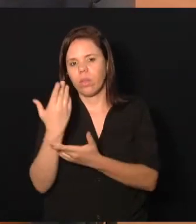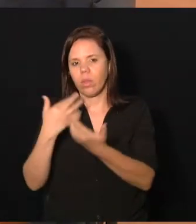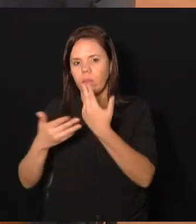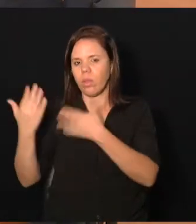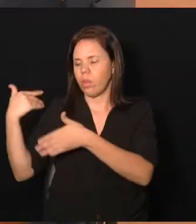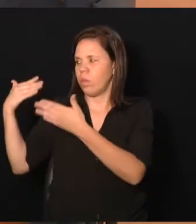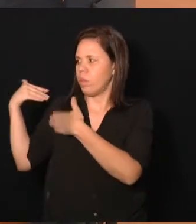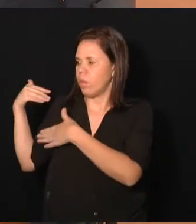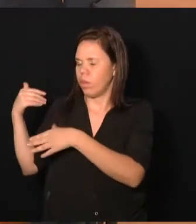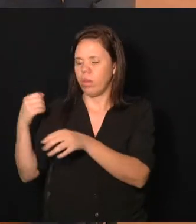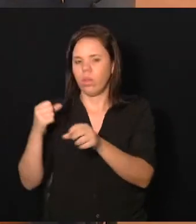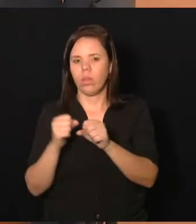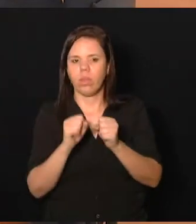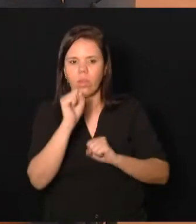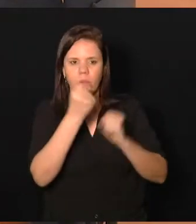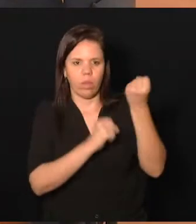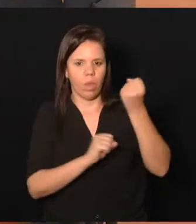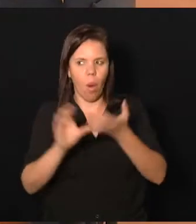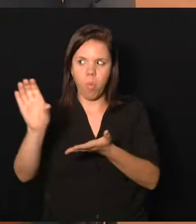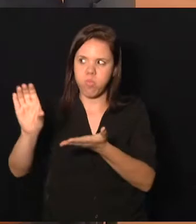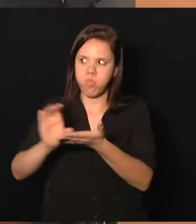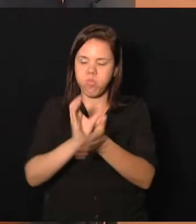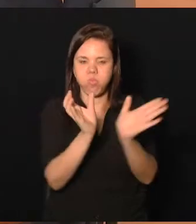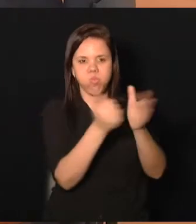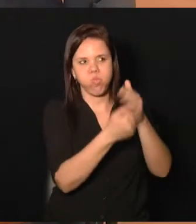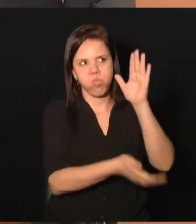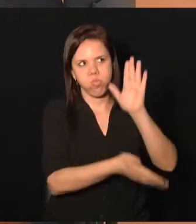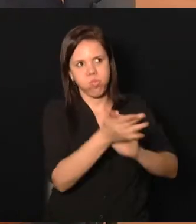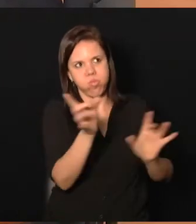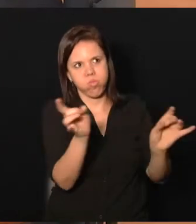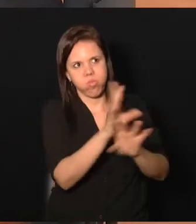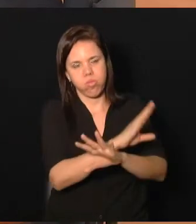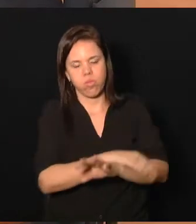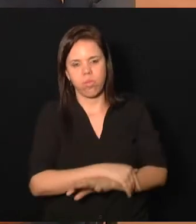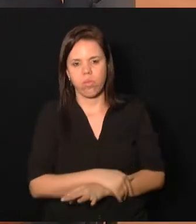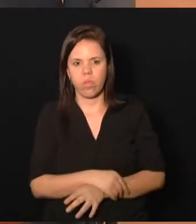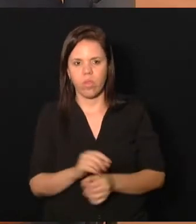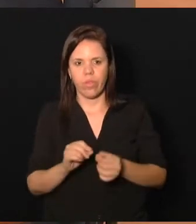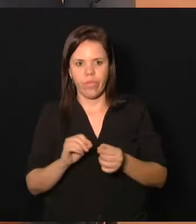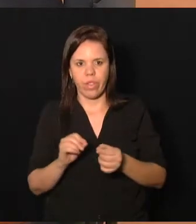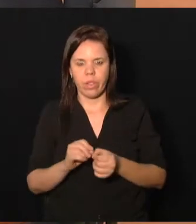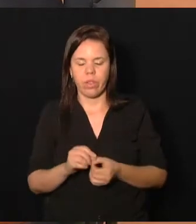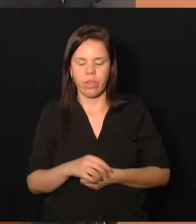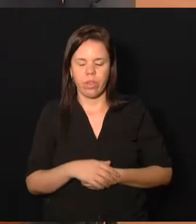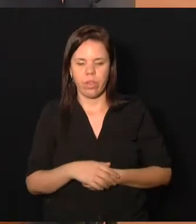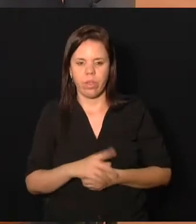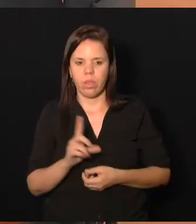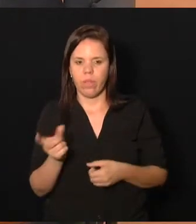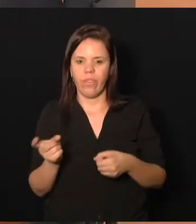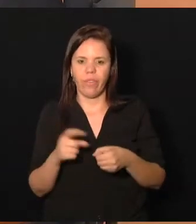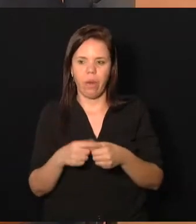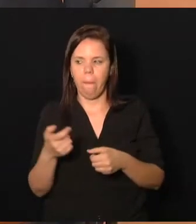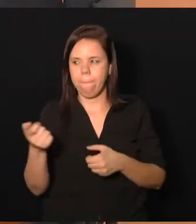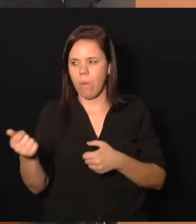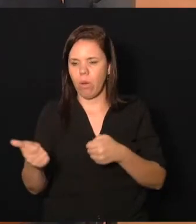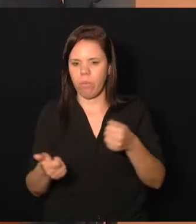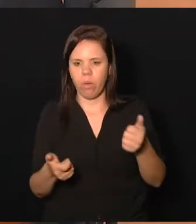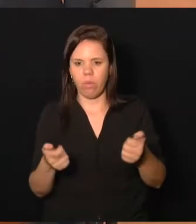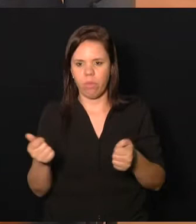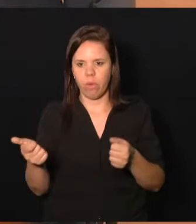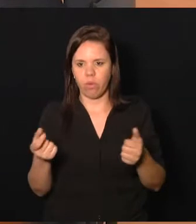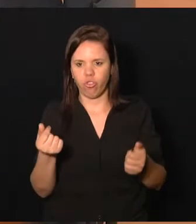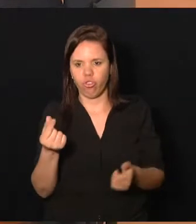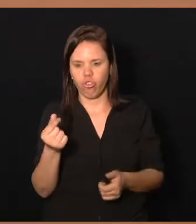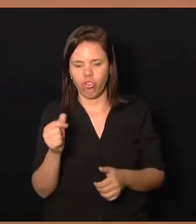grandes construtoras, que pegavam tudo e faziam os seus cambalachos, devolvendo dinheiro aqui, devolvendo dinheiro ali,